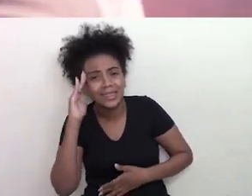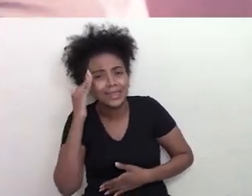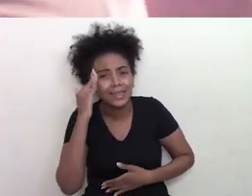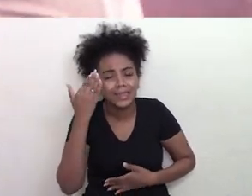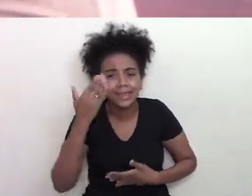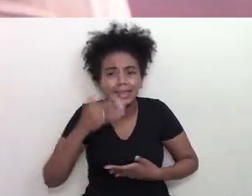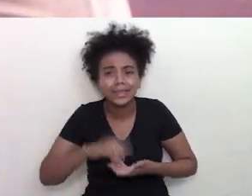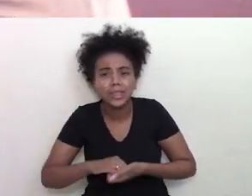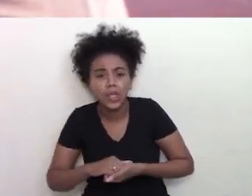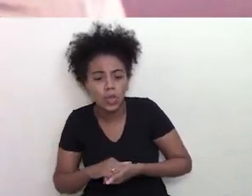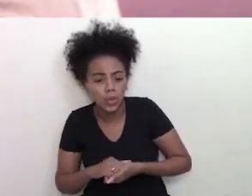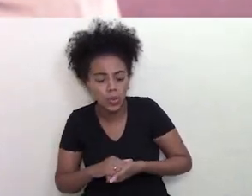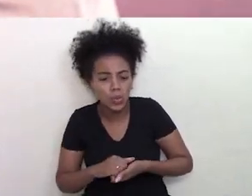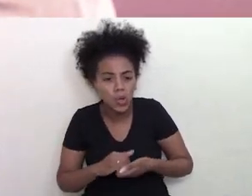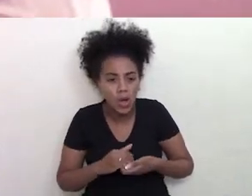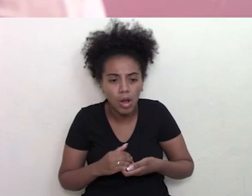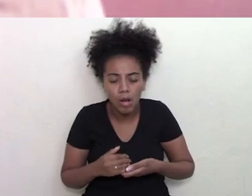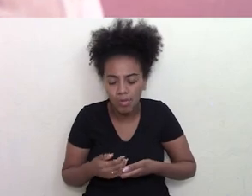pra te